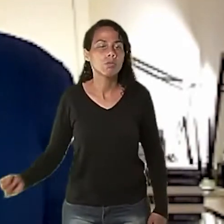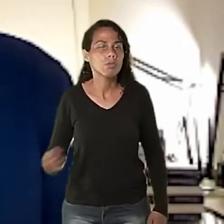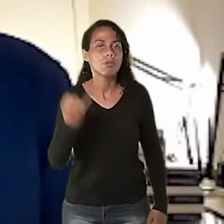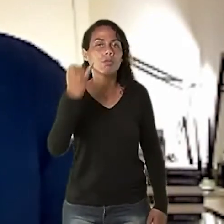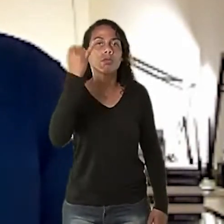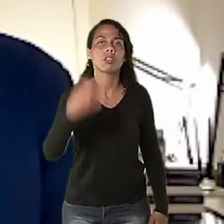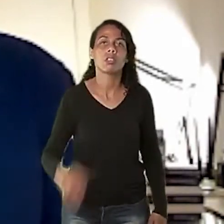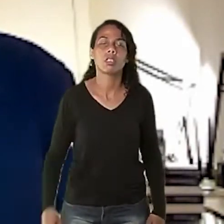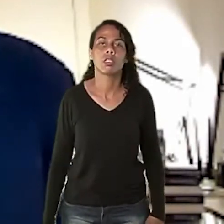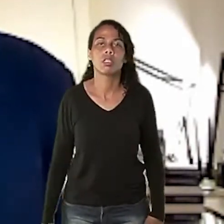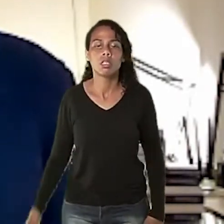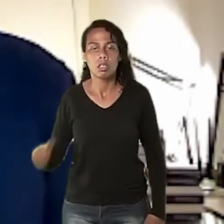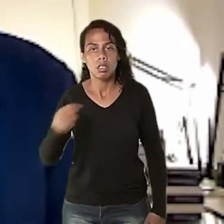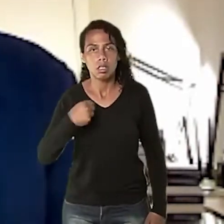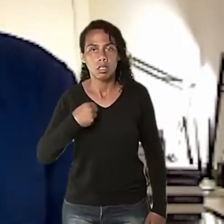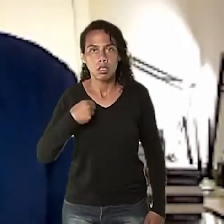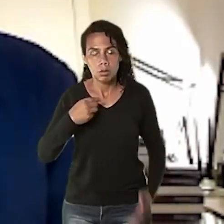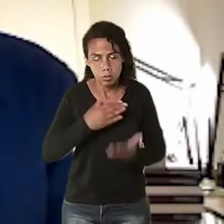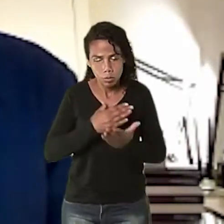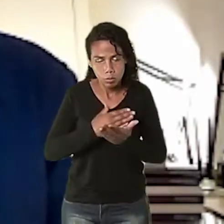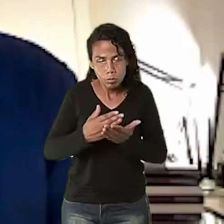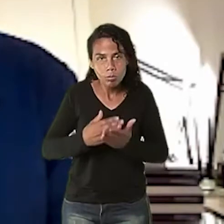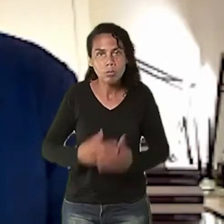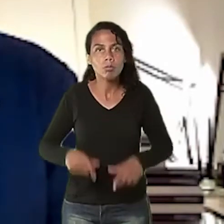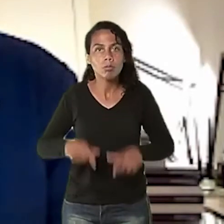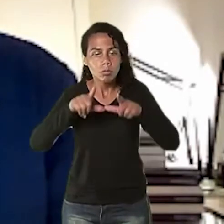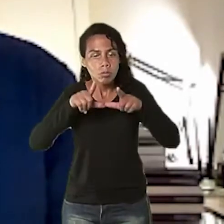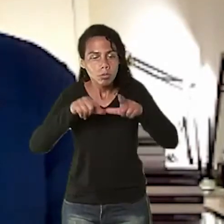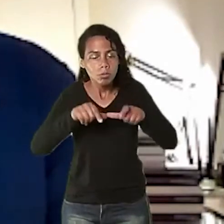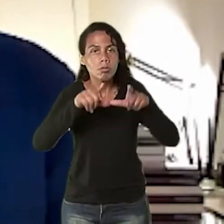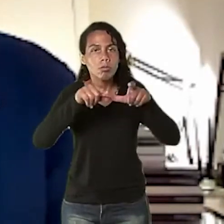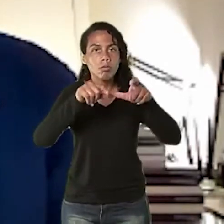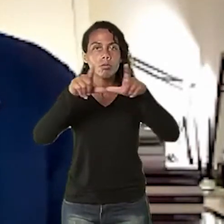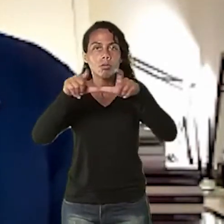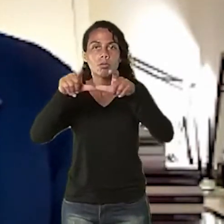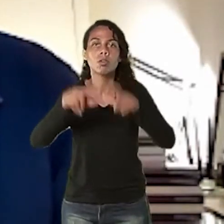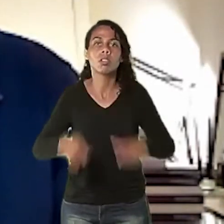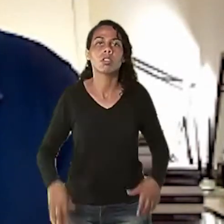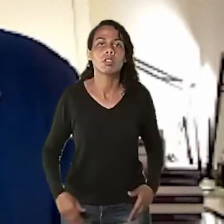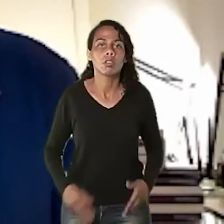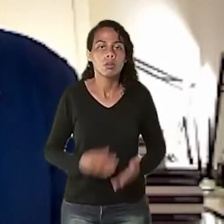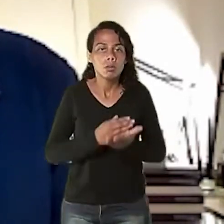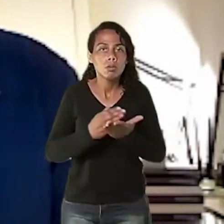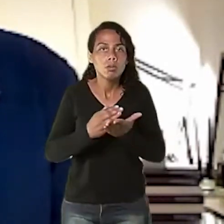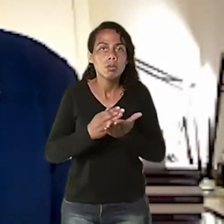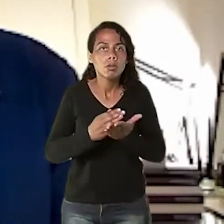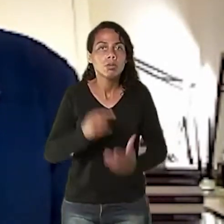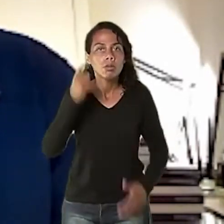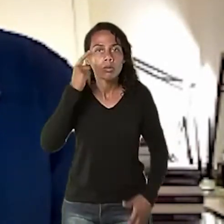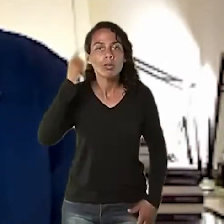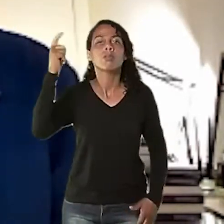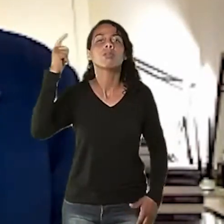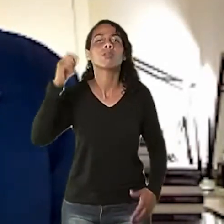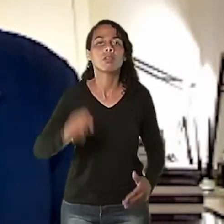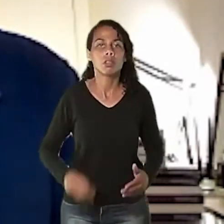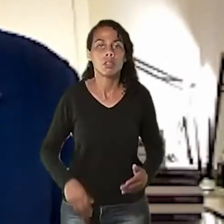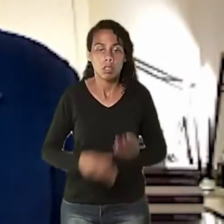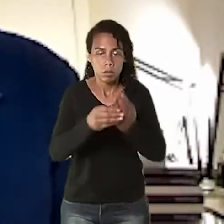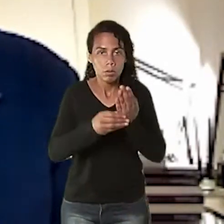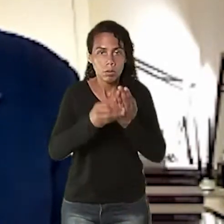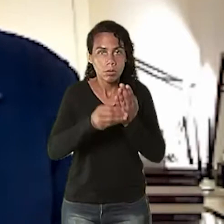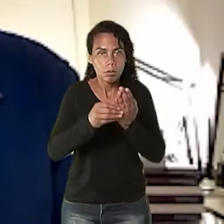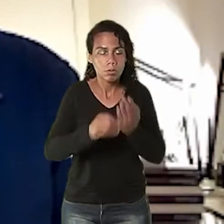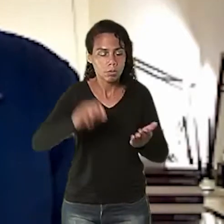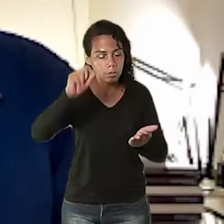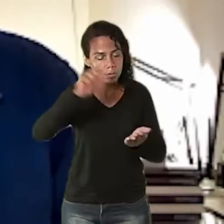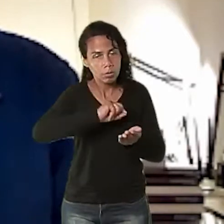jornal já há um tempo, depois eu fui para o JB, depois para o Globo. Aí, nesse momento do JB